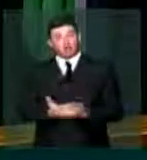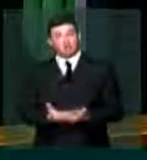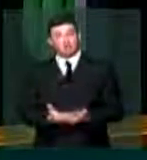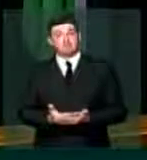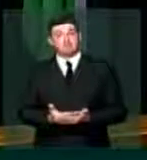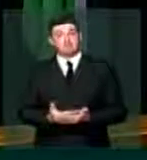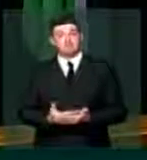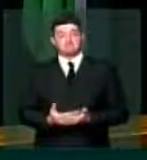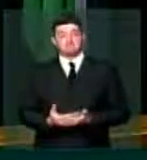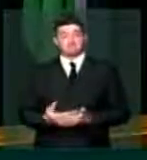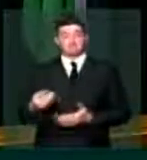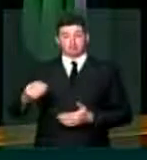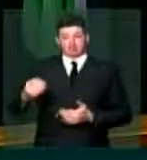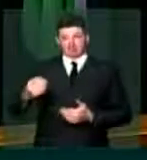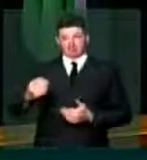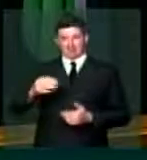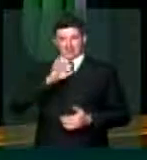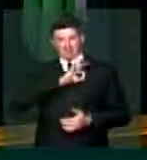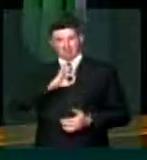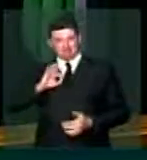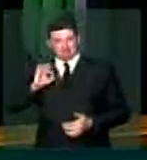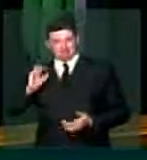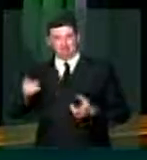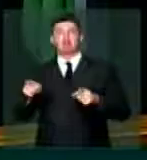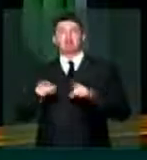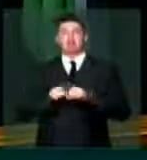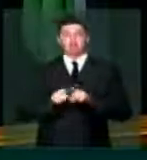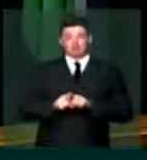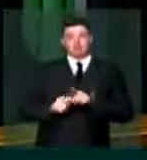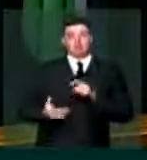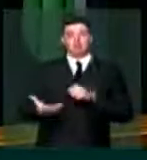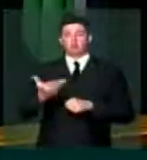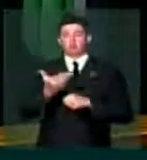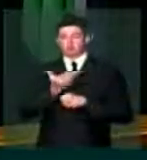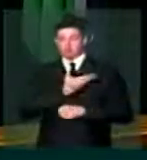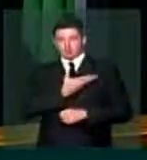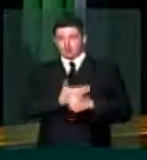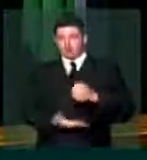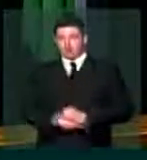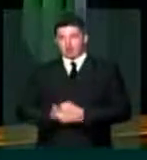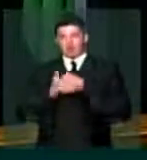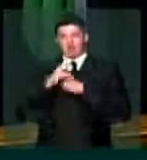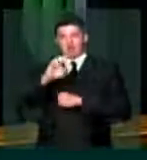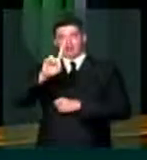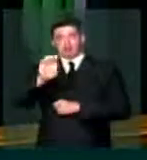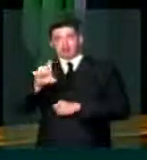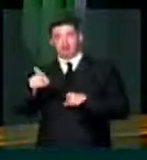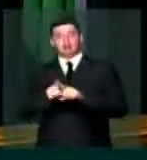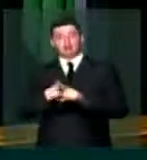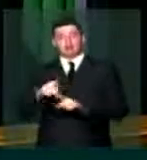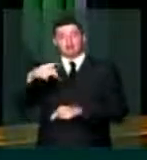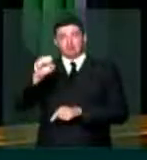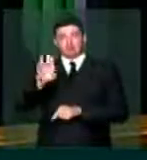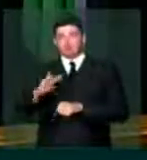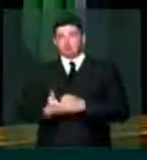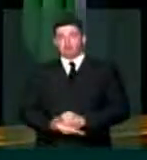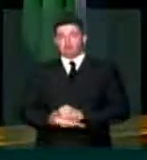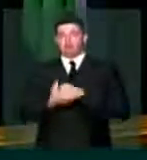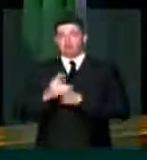acreditamos que a presença de Marina Silva, também dos seus correligionários da Rede e do PSB, haverão de